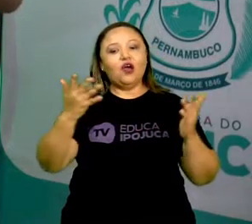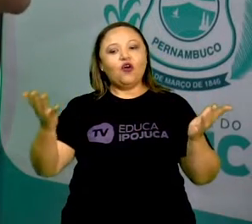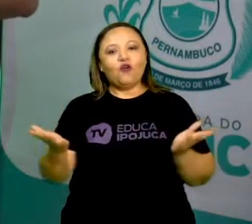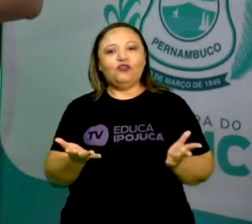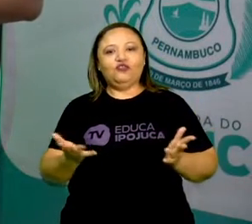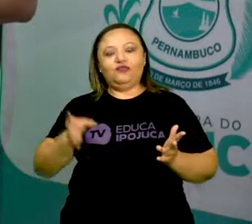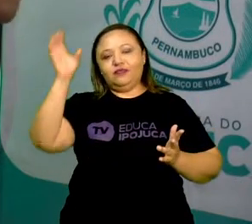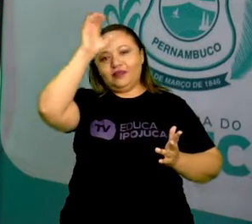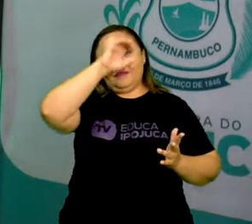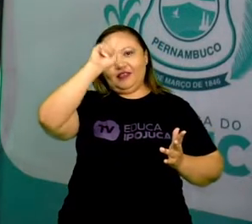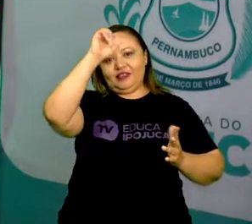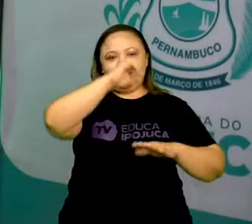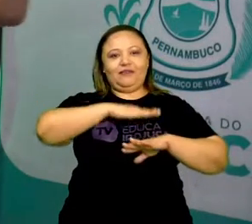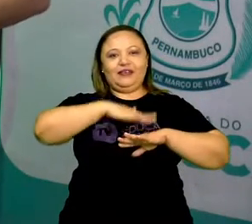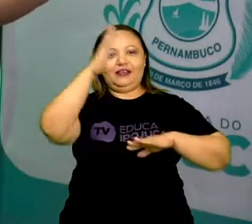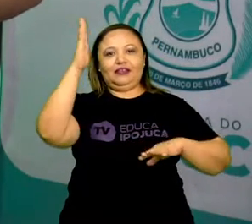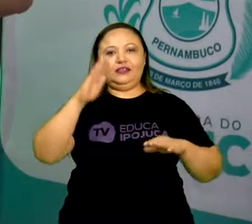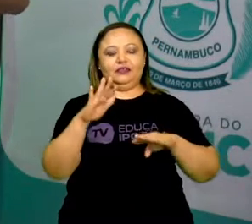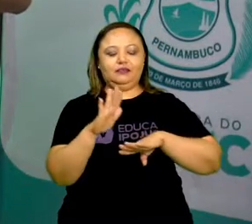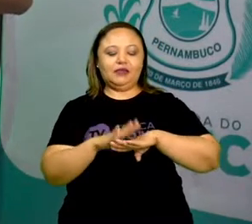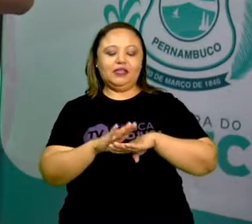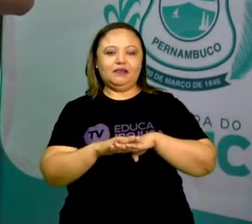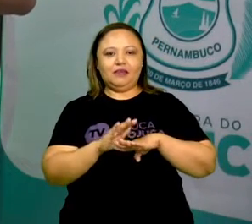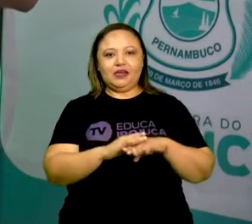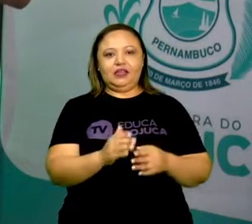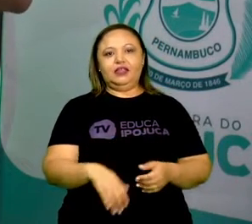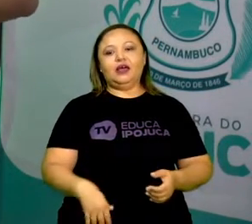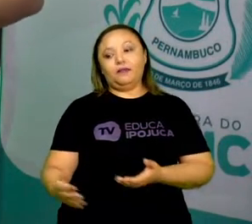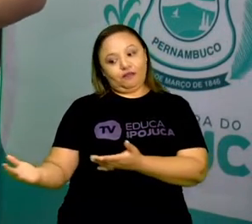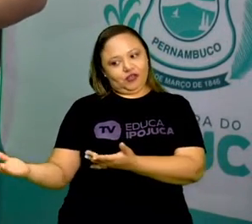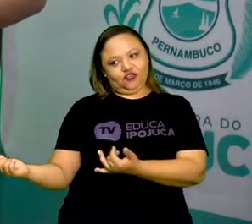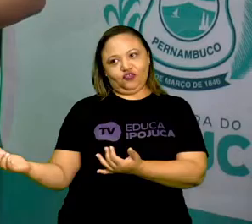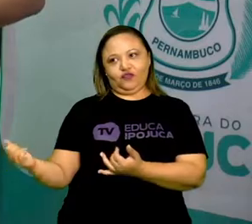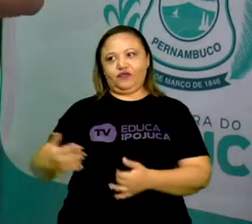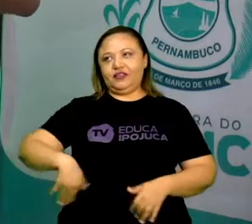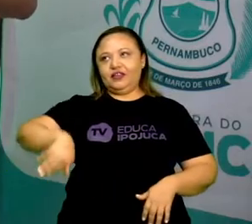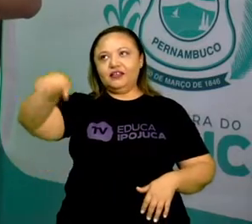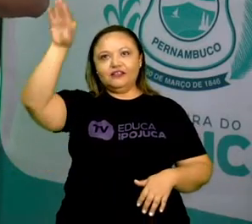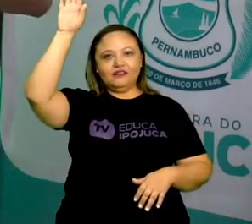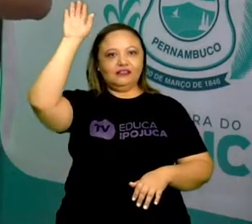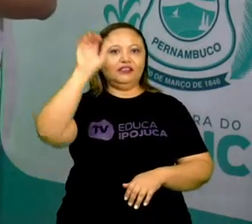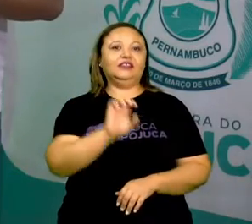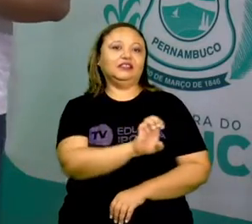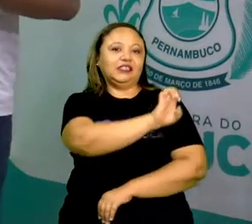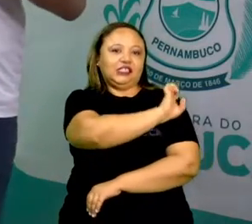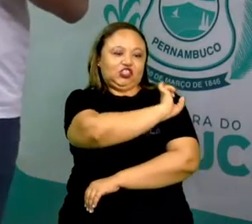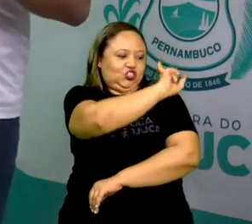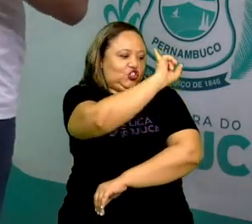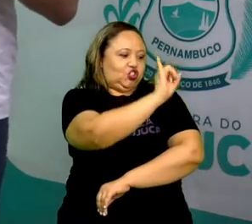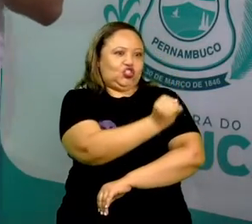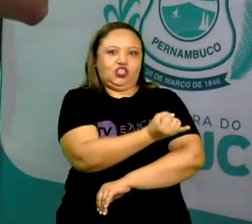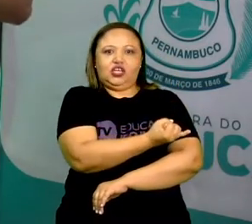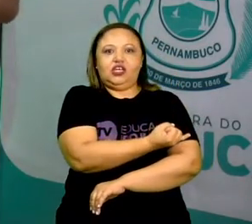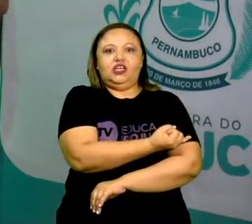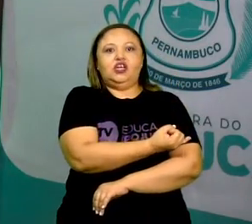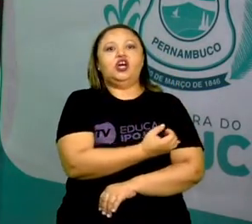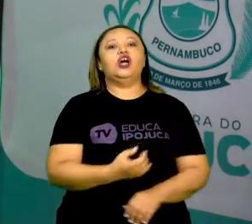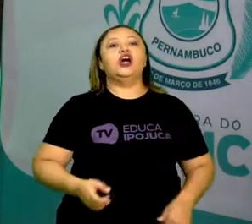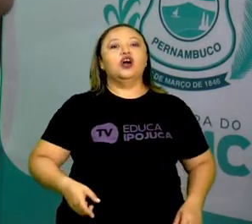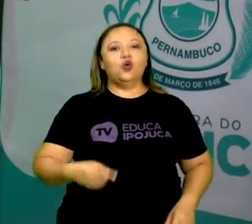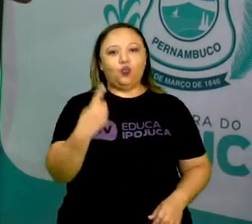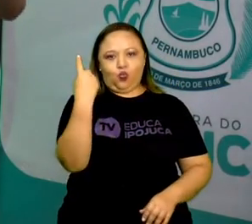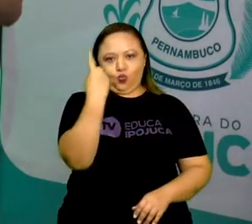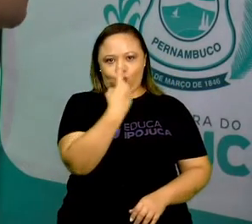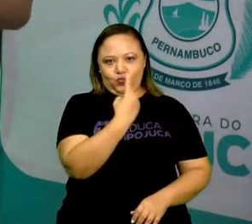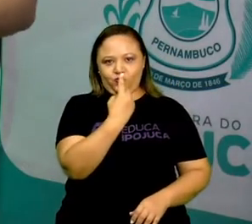nossa aula de matemática para educação de jovens e adultos da fazem um É isso aí pessoal é Aula 5